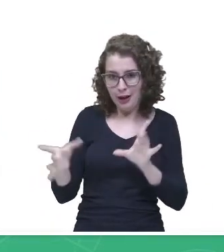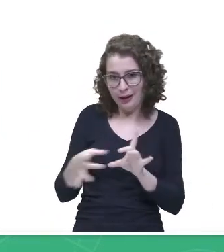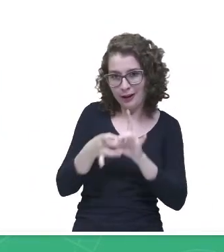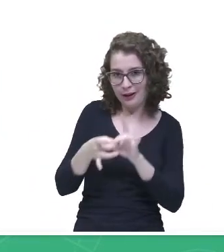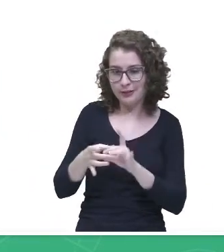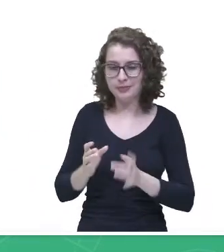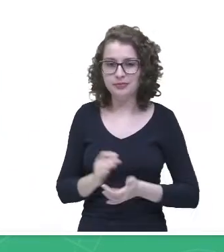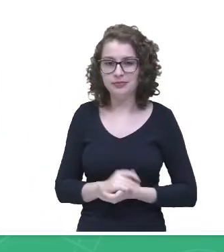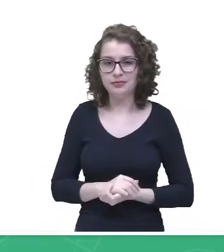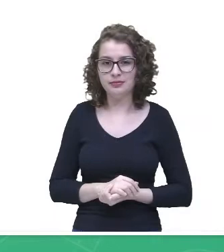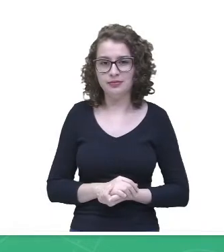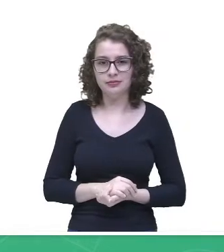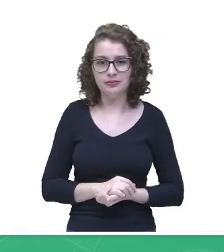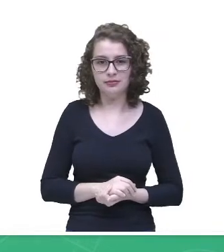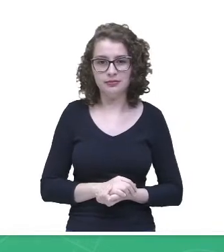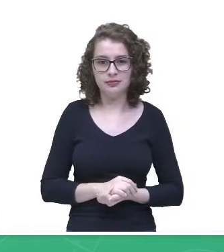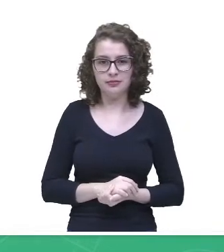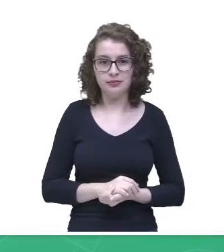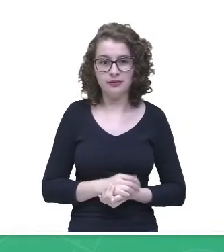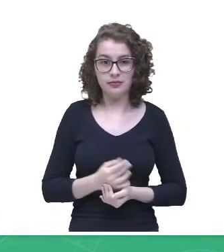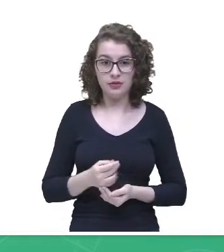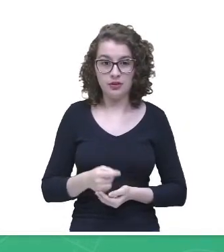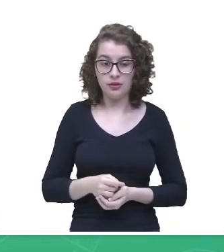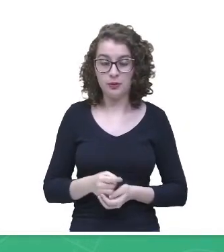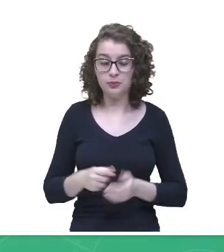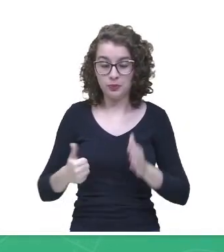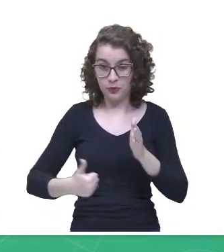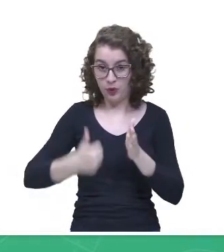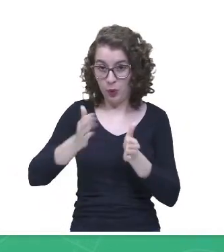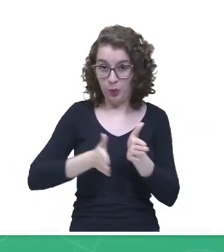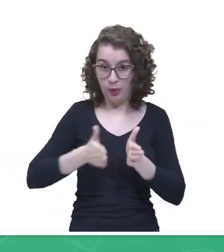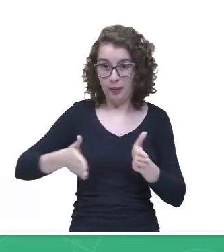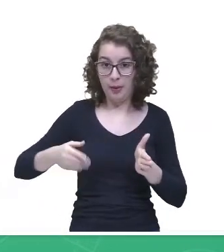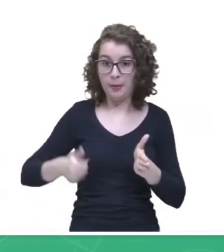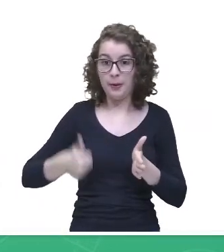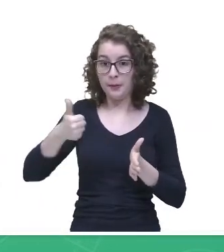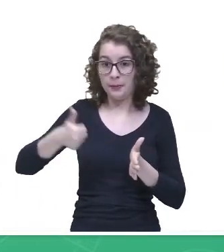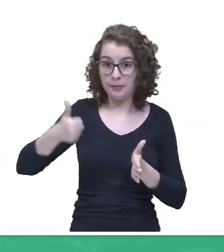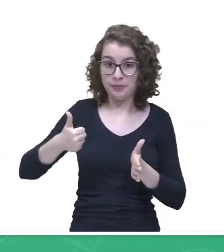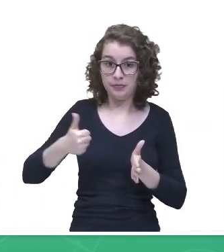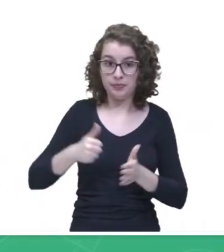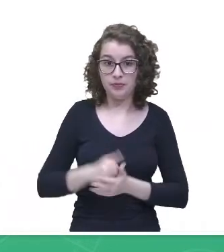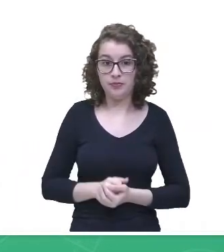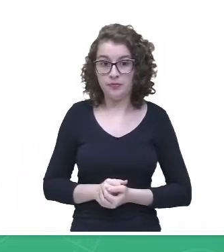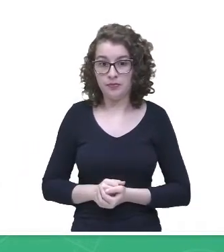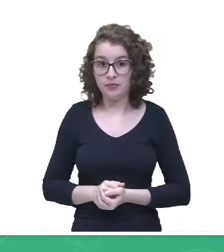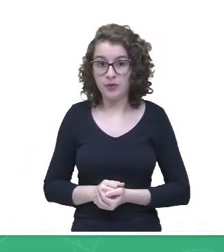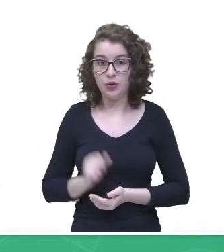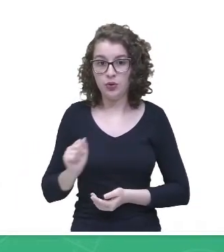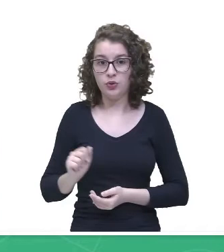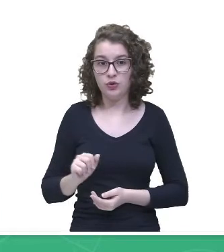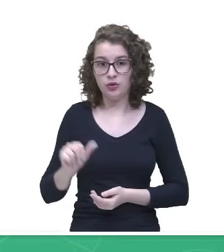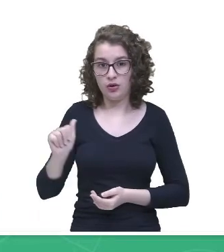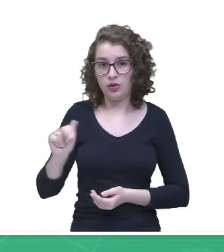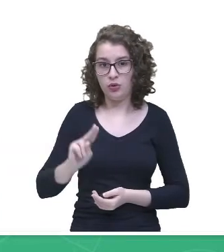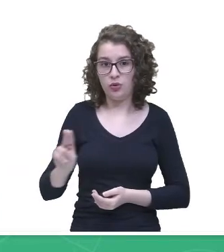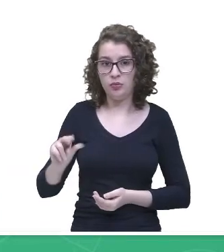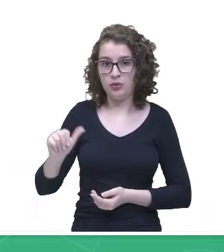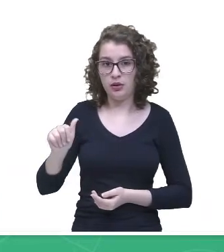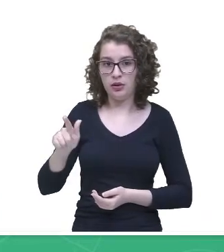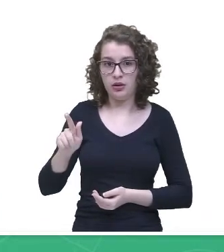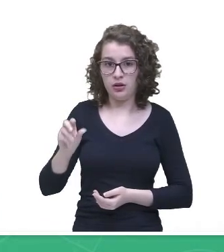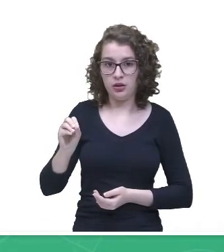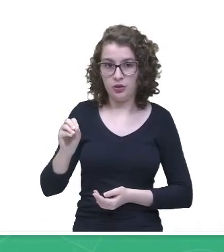Então, olha só, o setor primário, a gente pode encontrar também o agronegócio. Acompanha junto